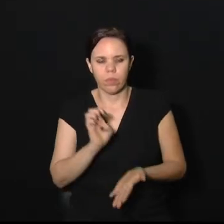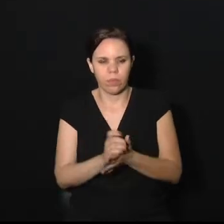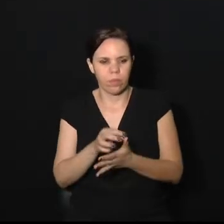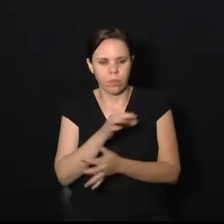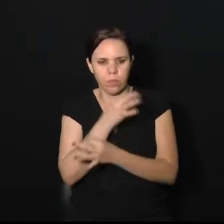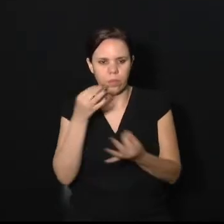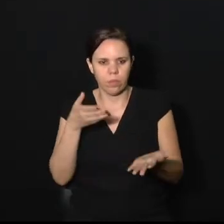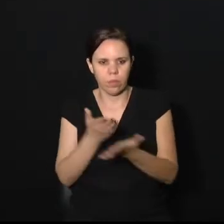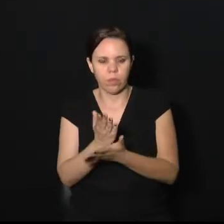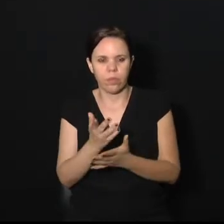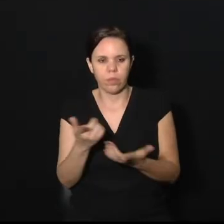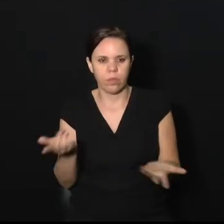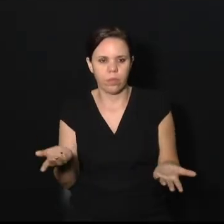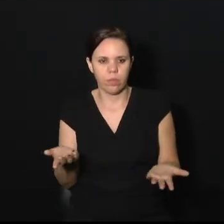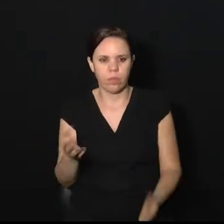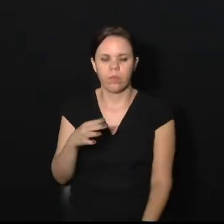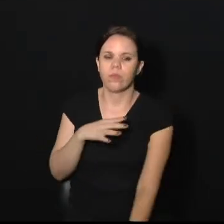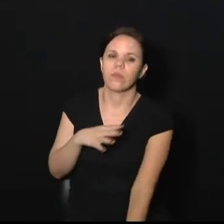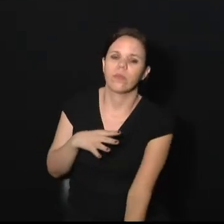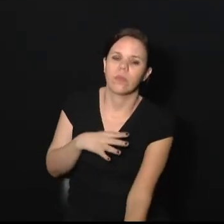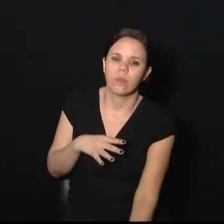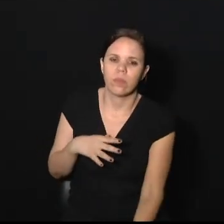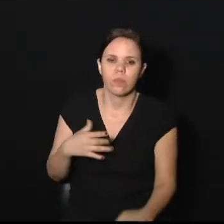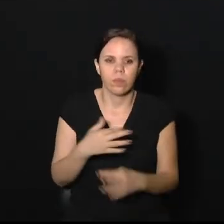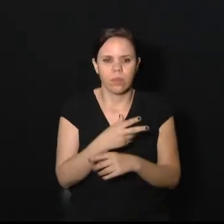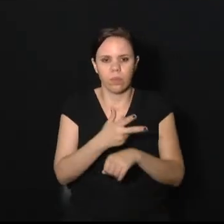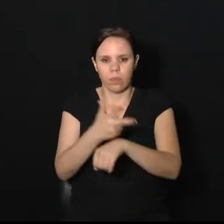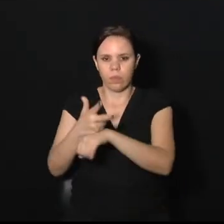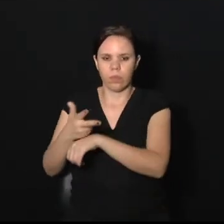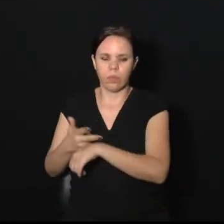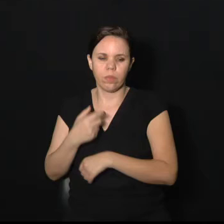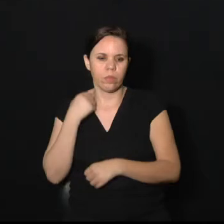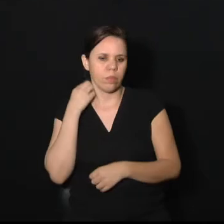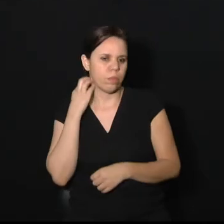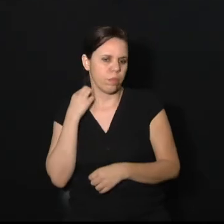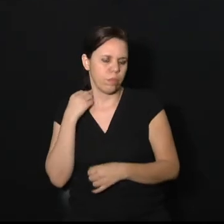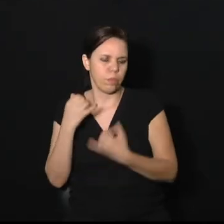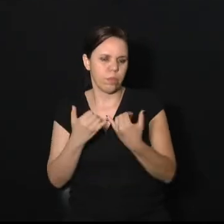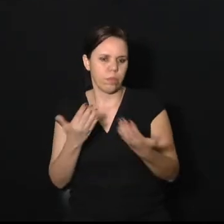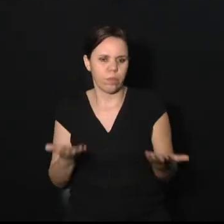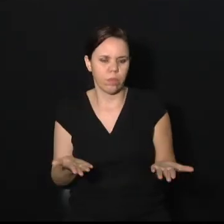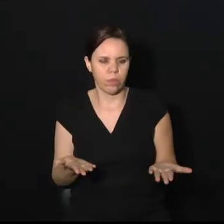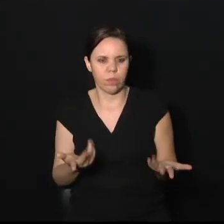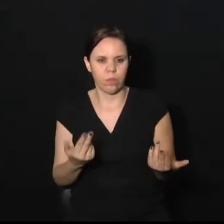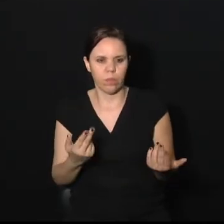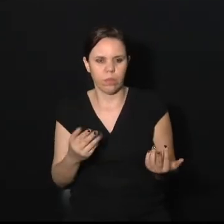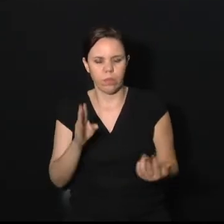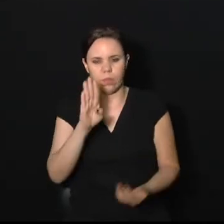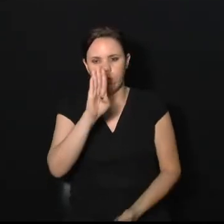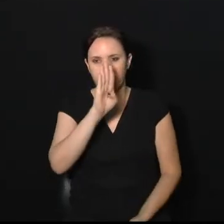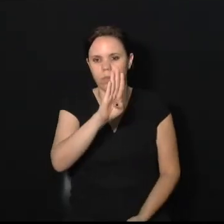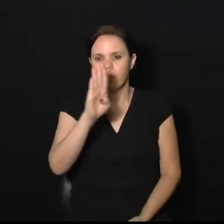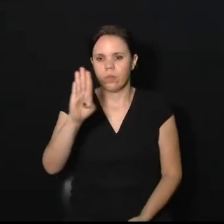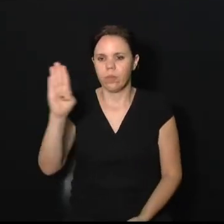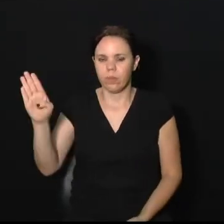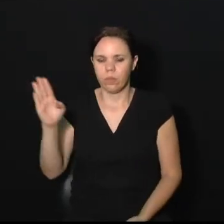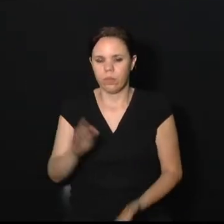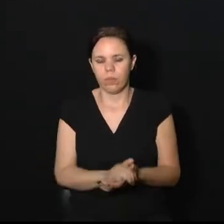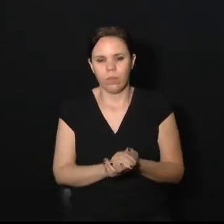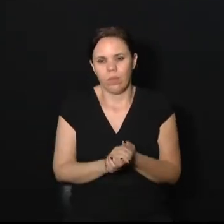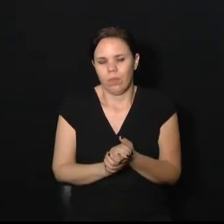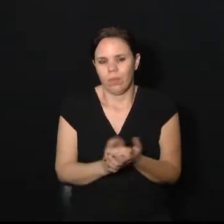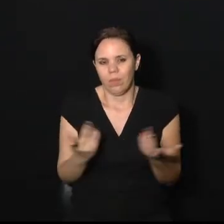E aí o que a gente fala é que as cidades hoje, com sensores, com câmeras, a gente brinca, né, o grande Big Brother, e a gente não vai entrar na